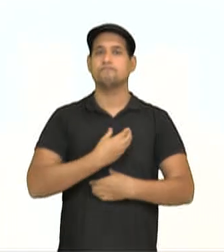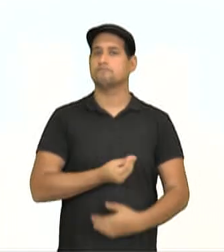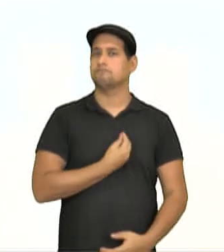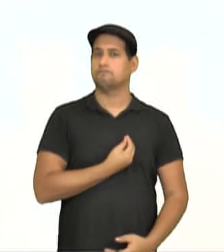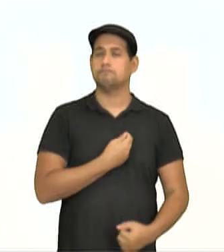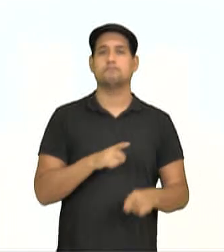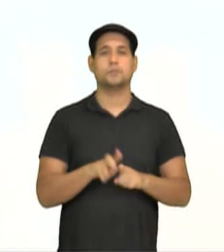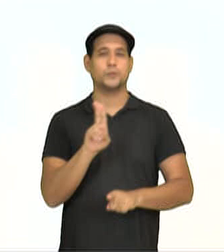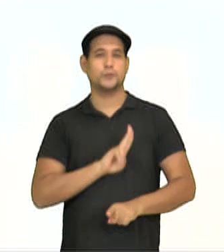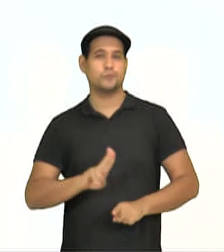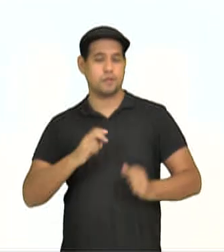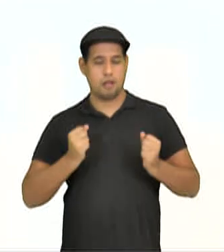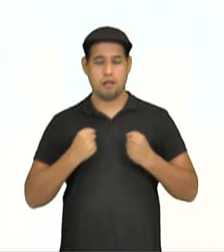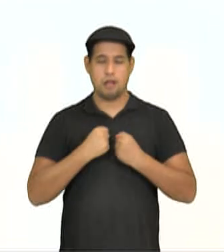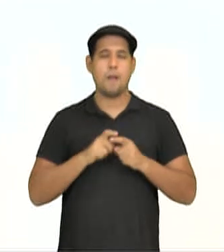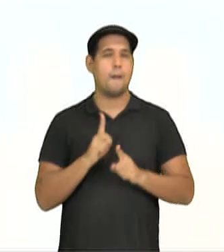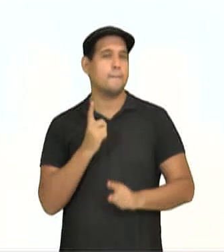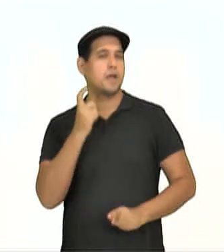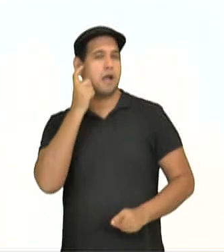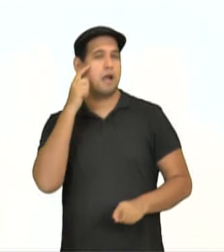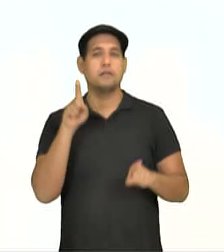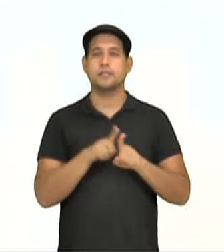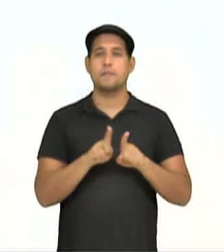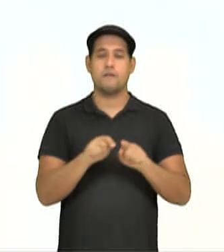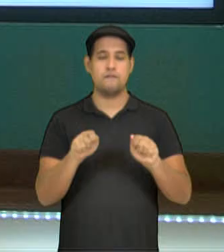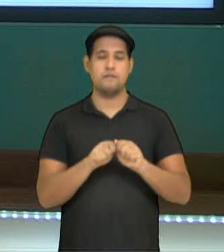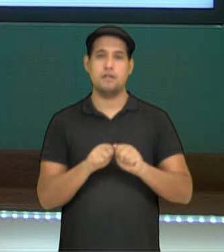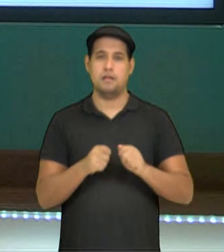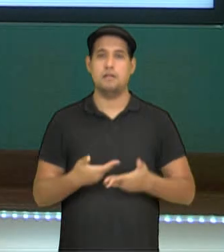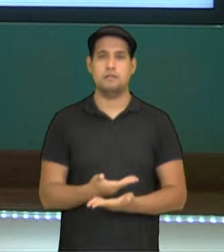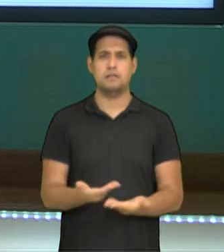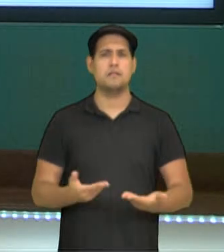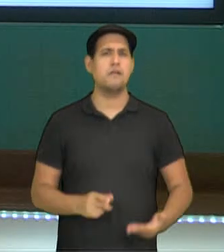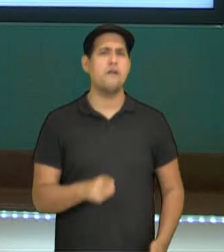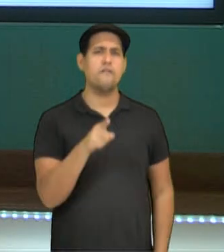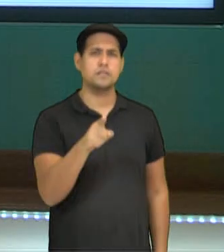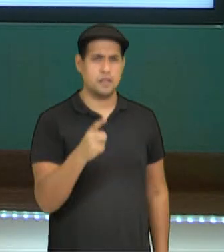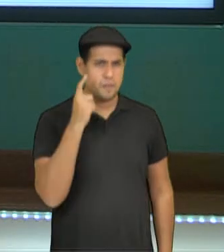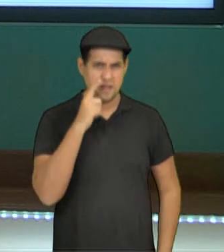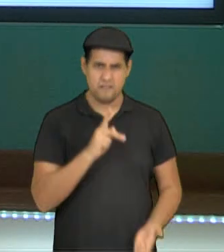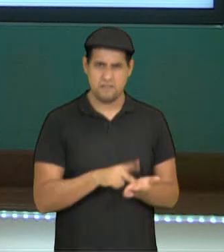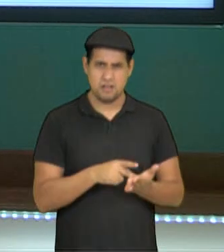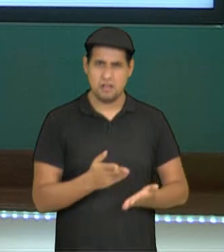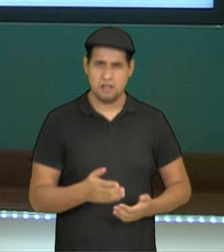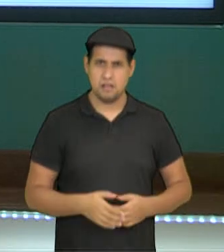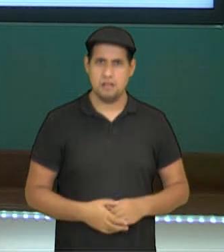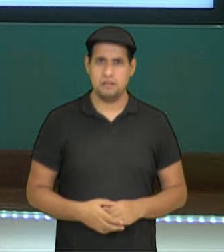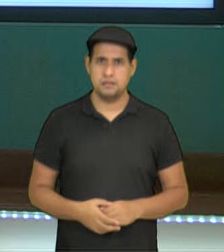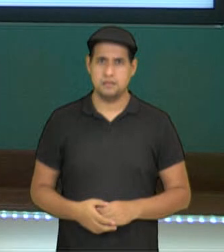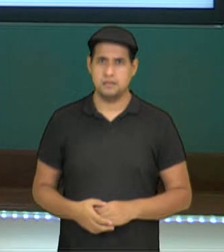viver, vestir, pensar e agir. Você aí acha que é isso mesmo?